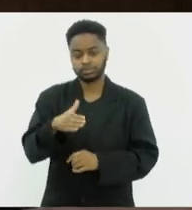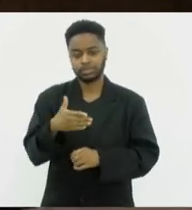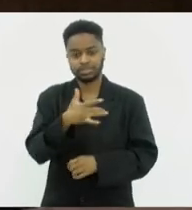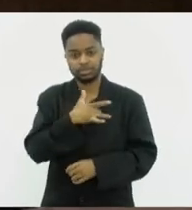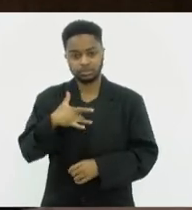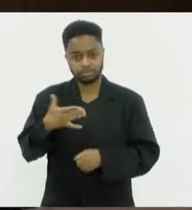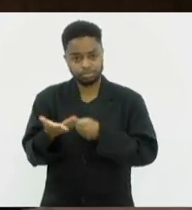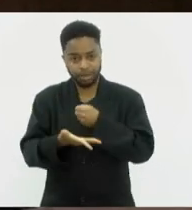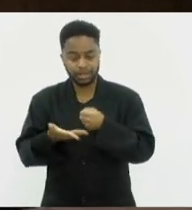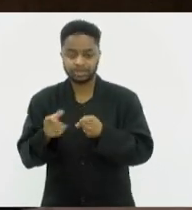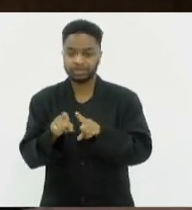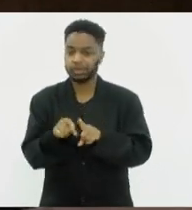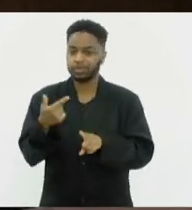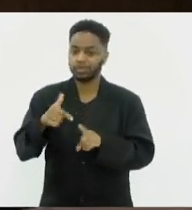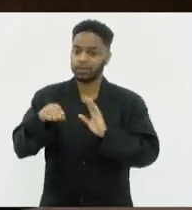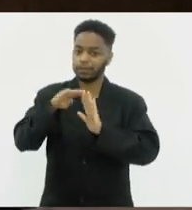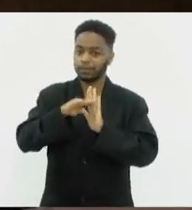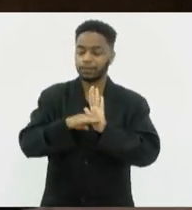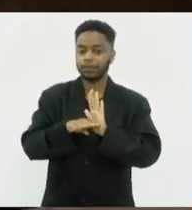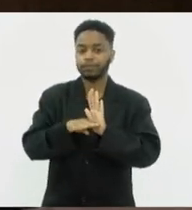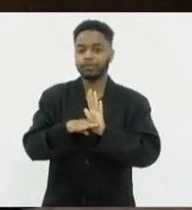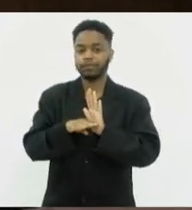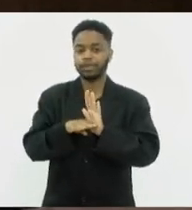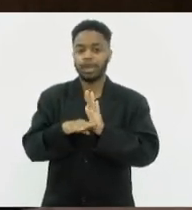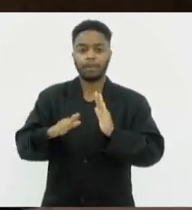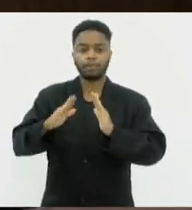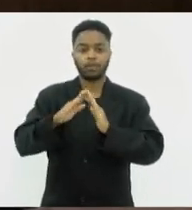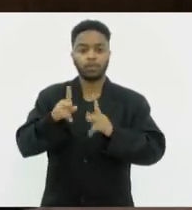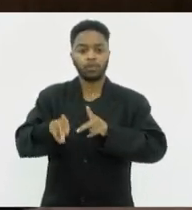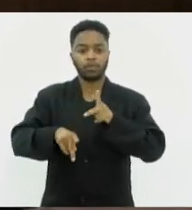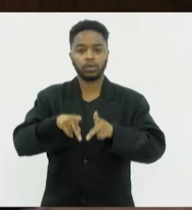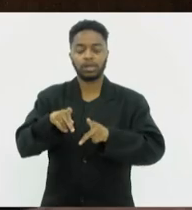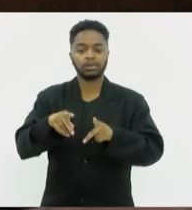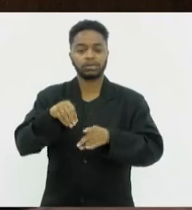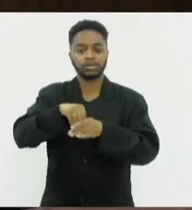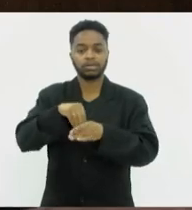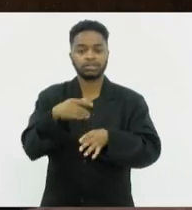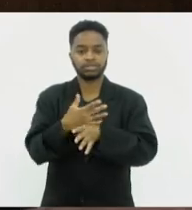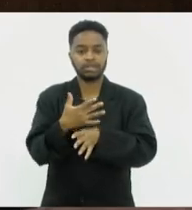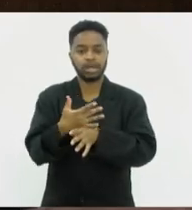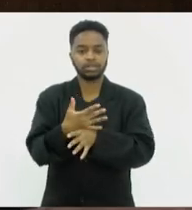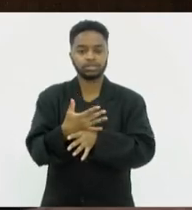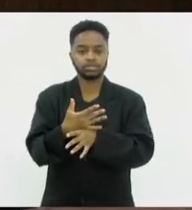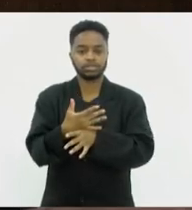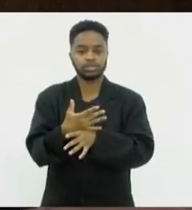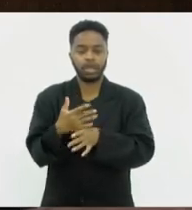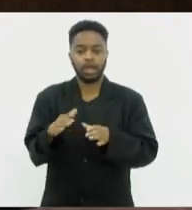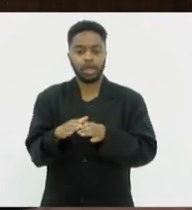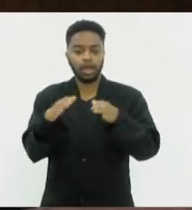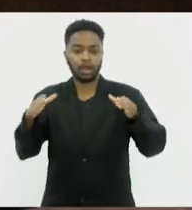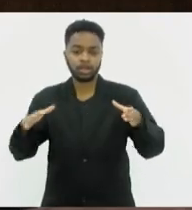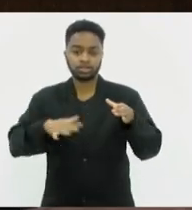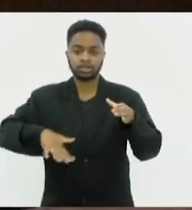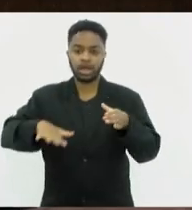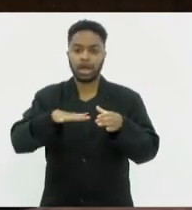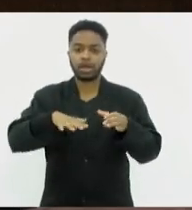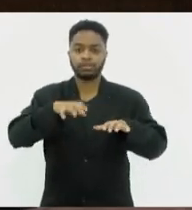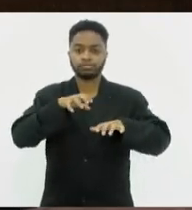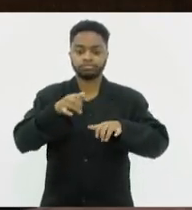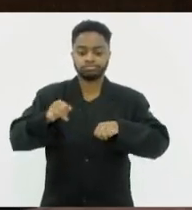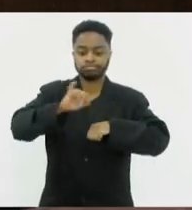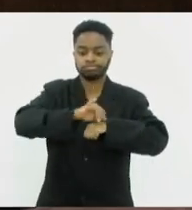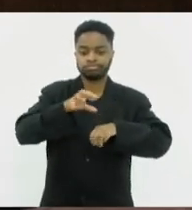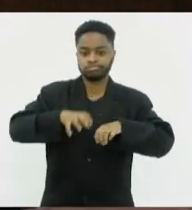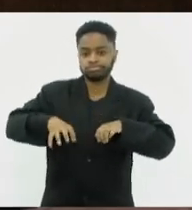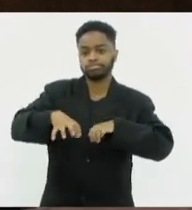de moradia popular adequado nas grandes cidades da região metropolitana, essas mesmas mulheres que às vezes têm